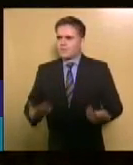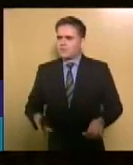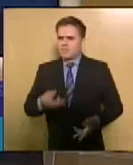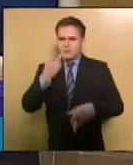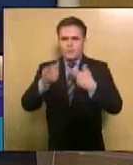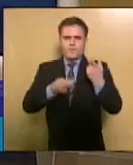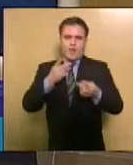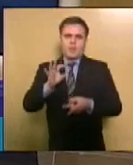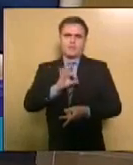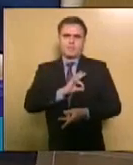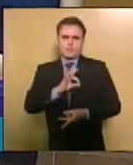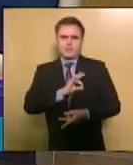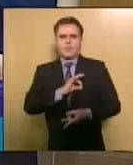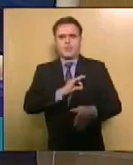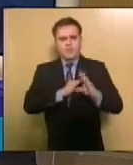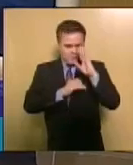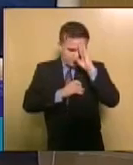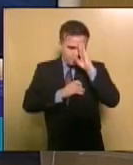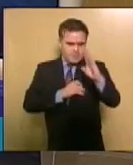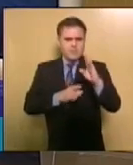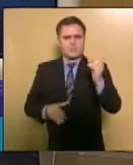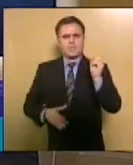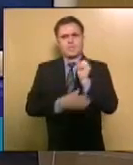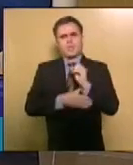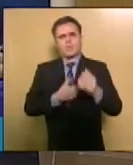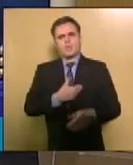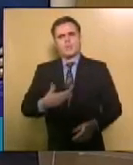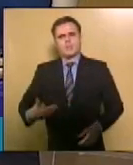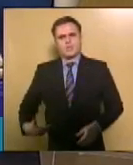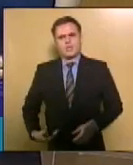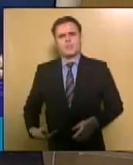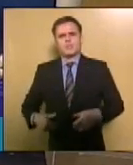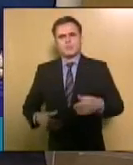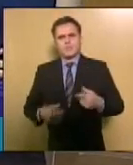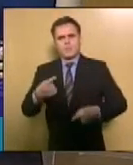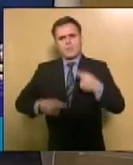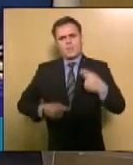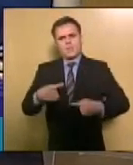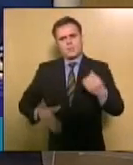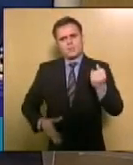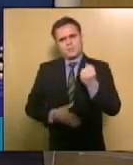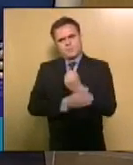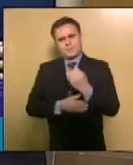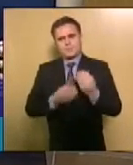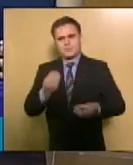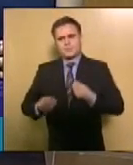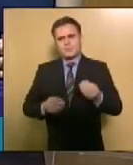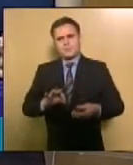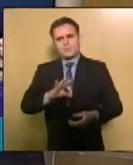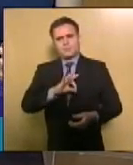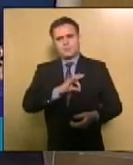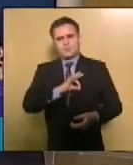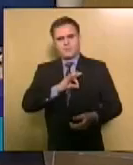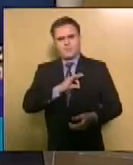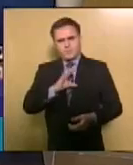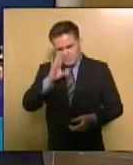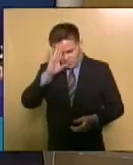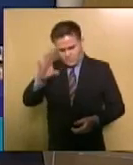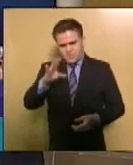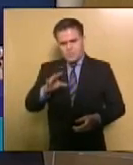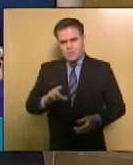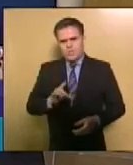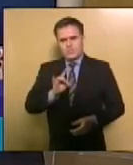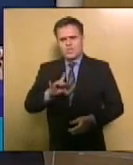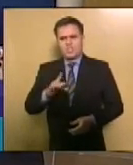de polícia é fundamental em segurança pública mas a política de segurança pública A polícia é um pilar é um pilar sozinho que não se